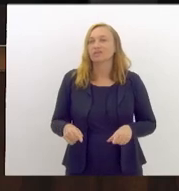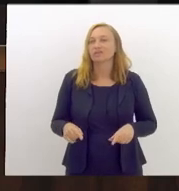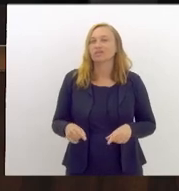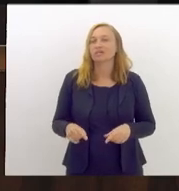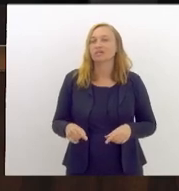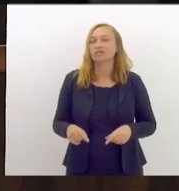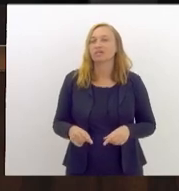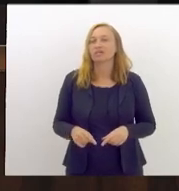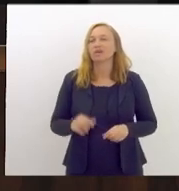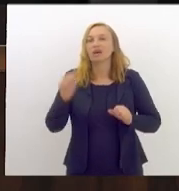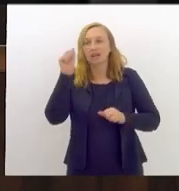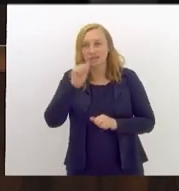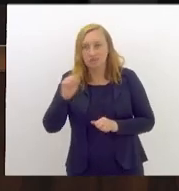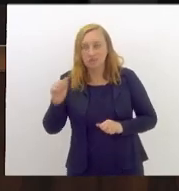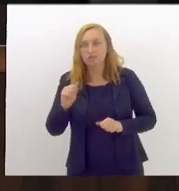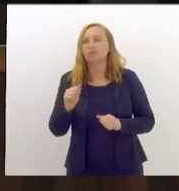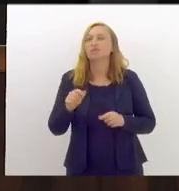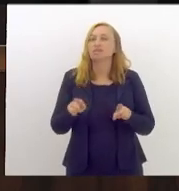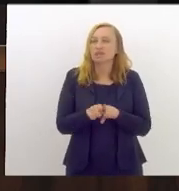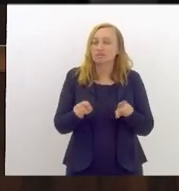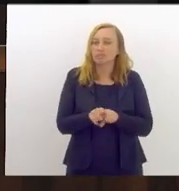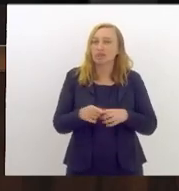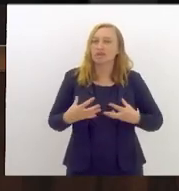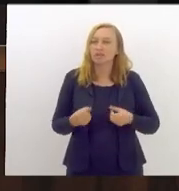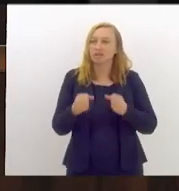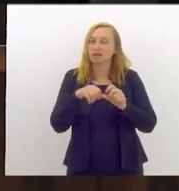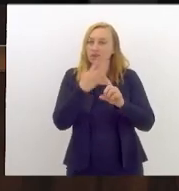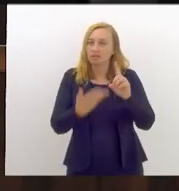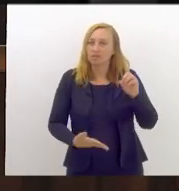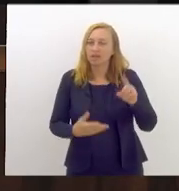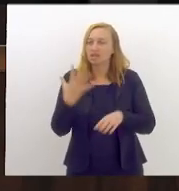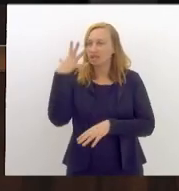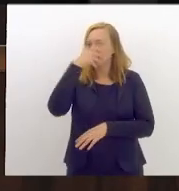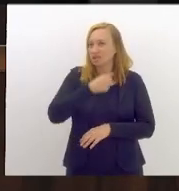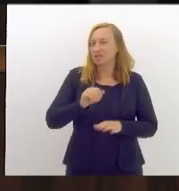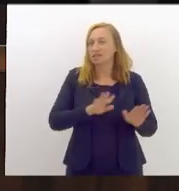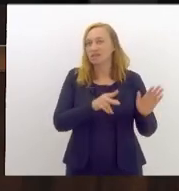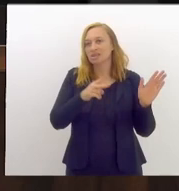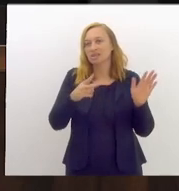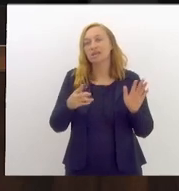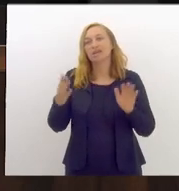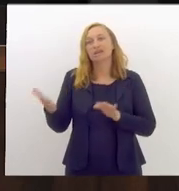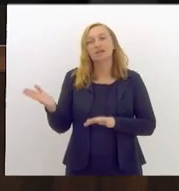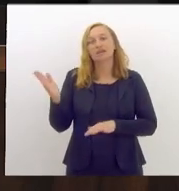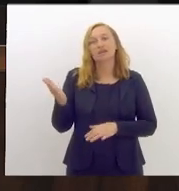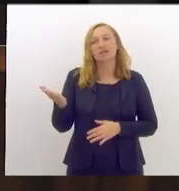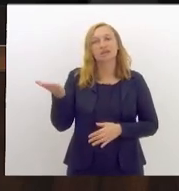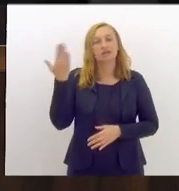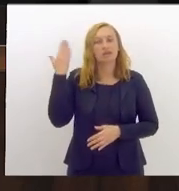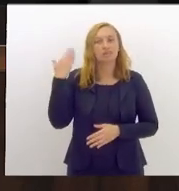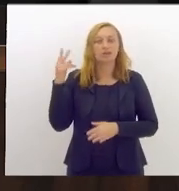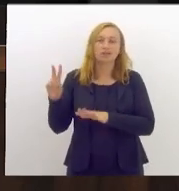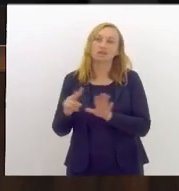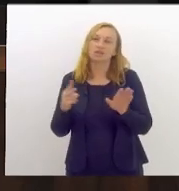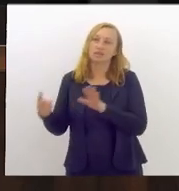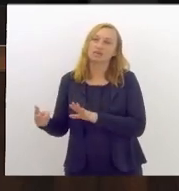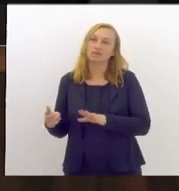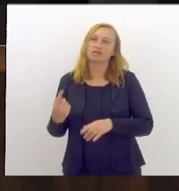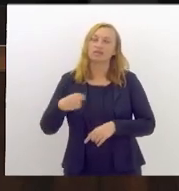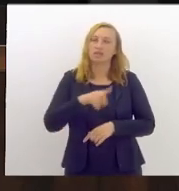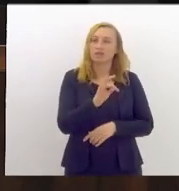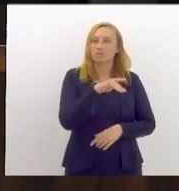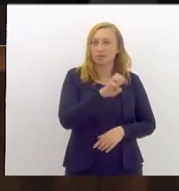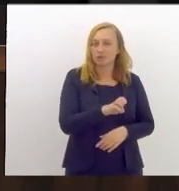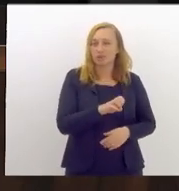cada assessora e assessor também Recebi uma homenagem bonita semana passada da assessoria dos parlamentares tiveram lá no meu